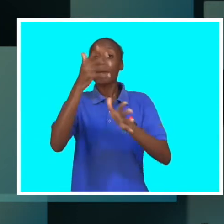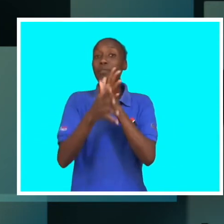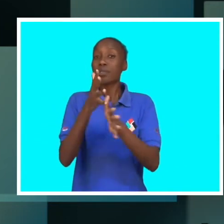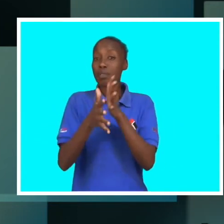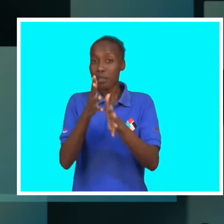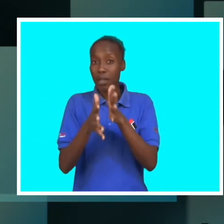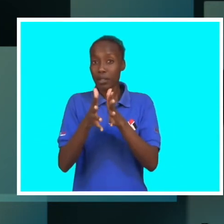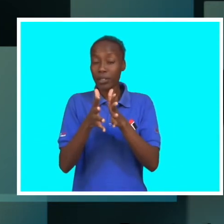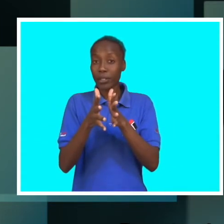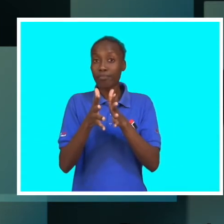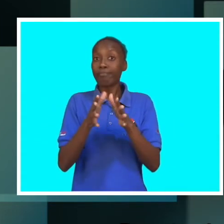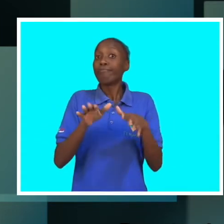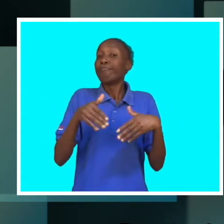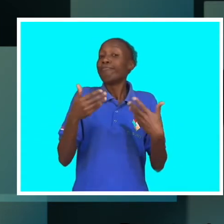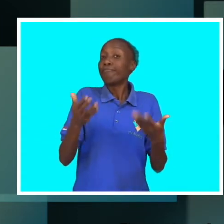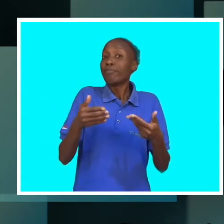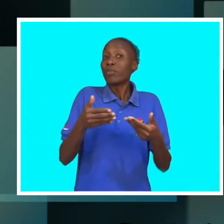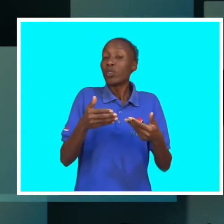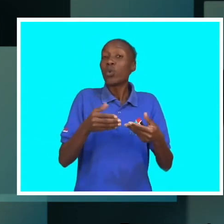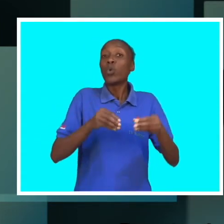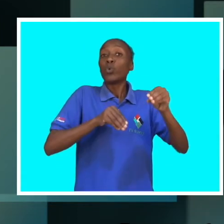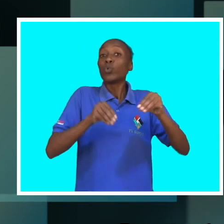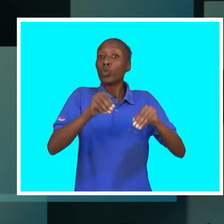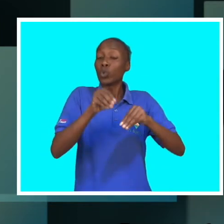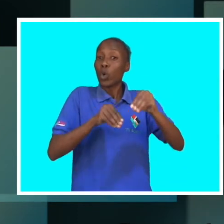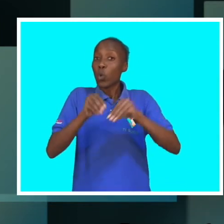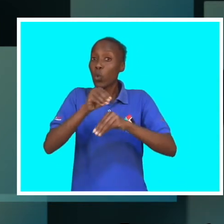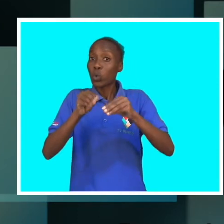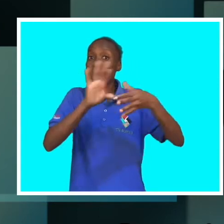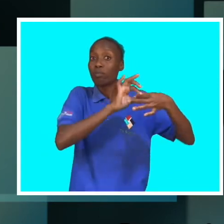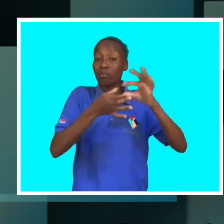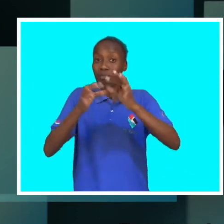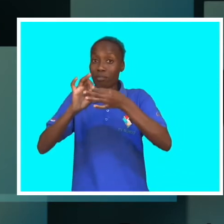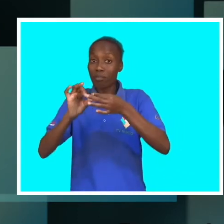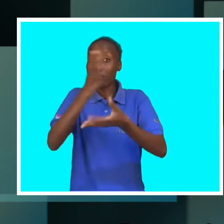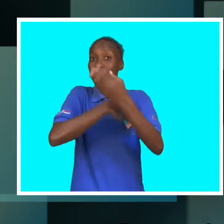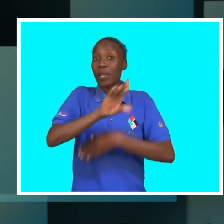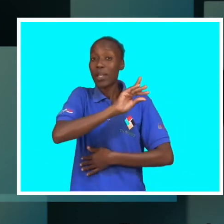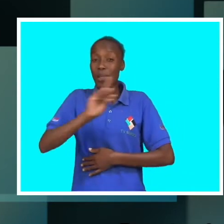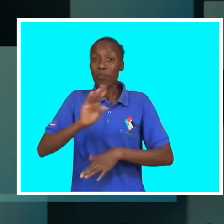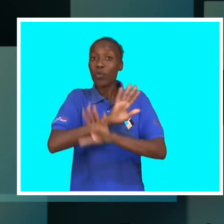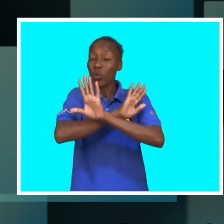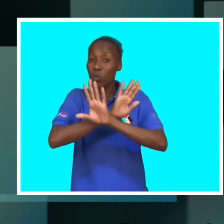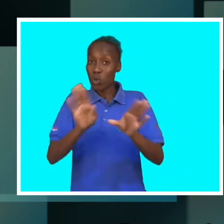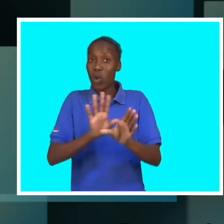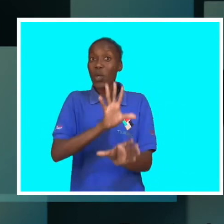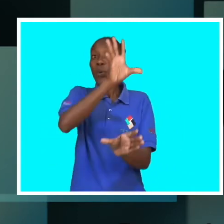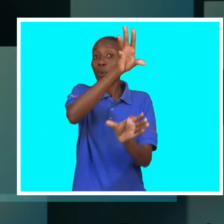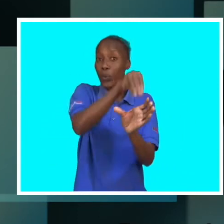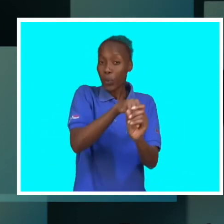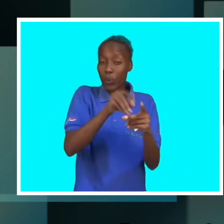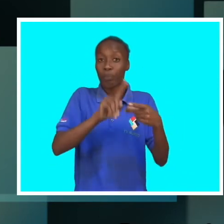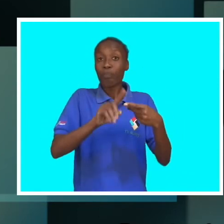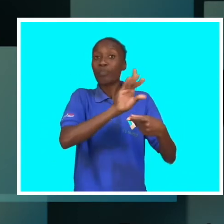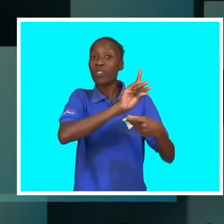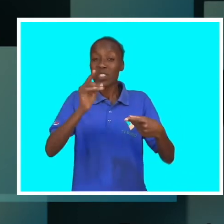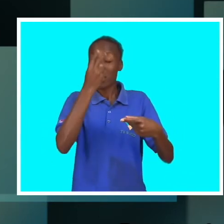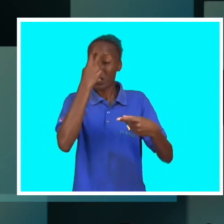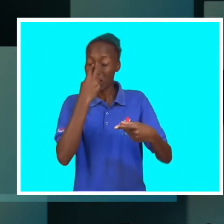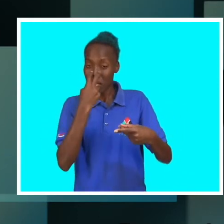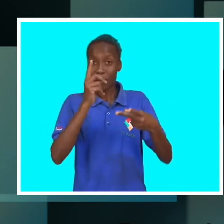sinal. Nos Jogos Paralímpicos é Paralímpico que só inclui deficiência